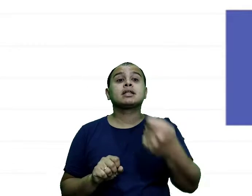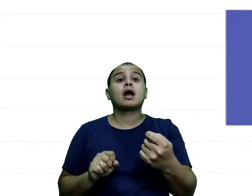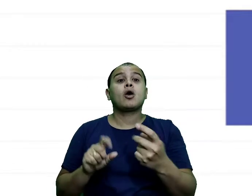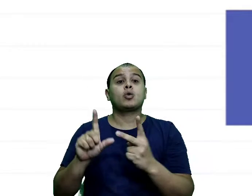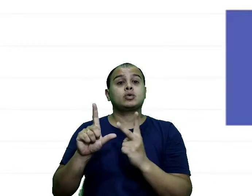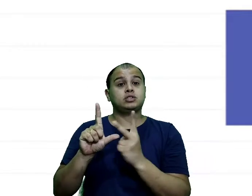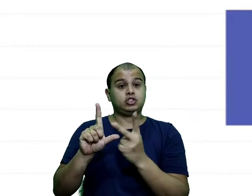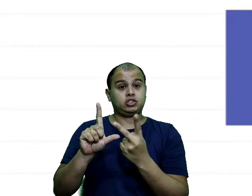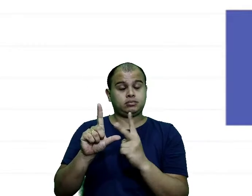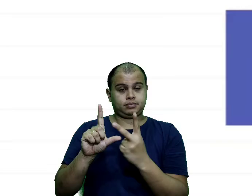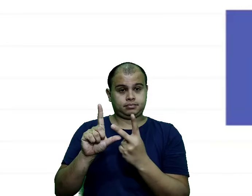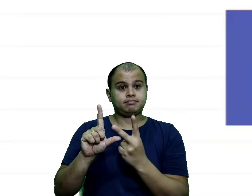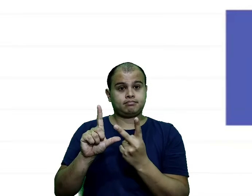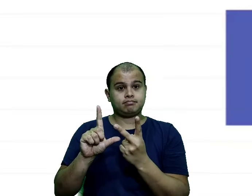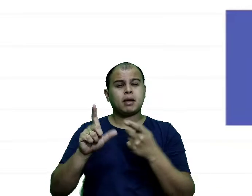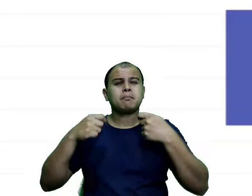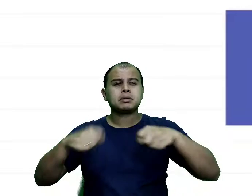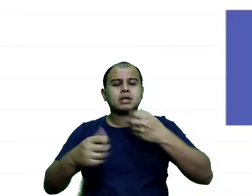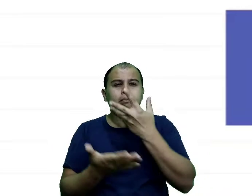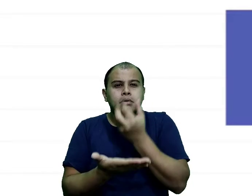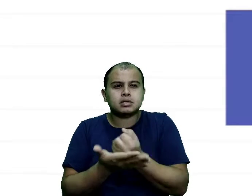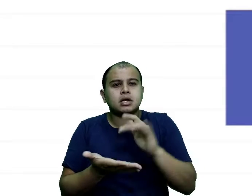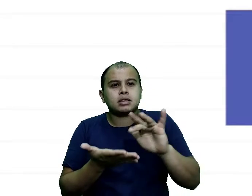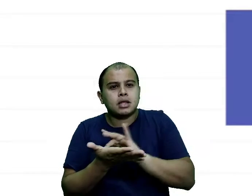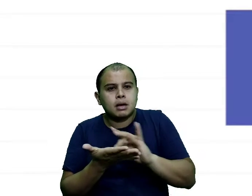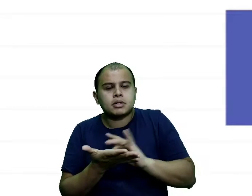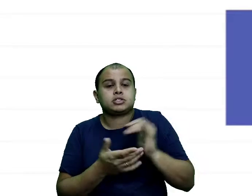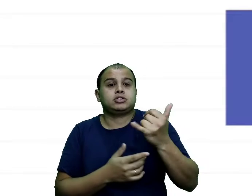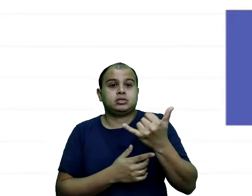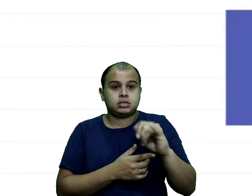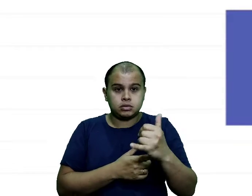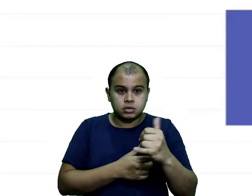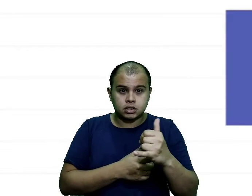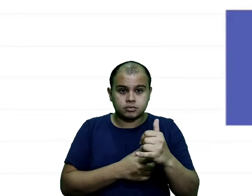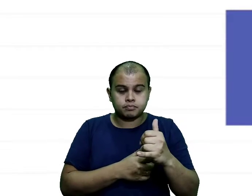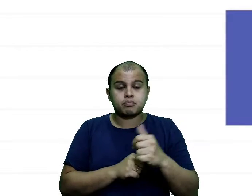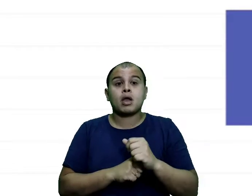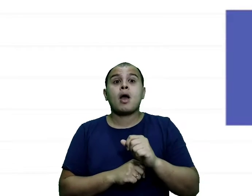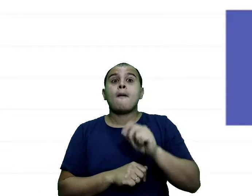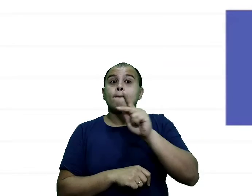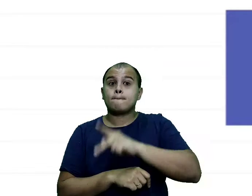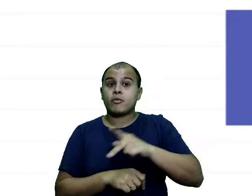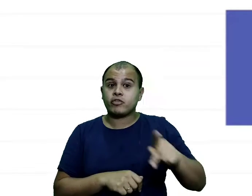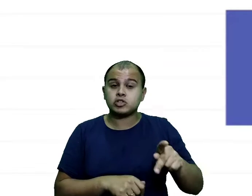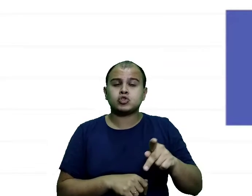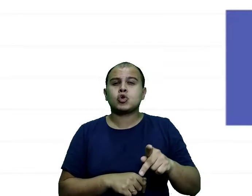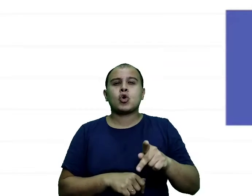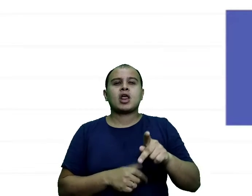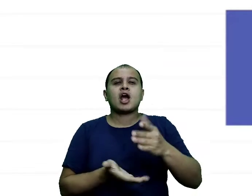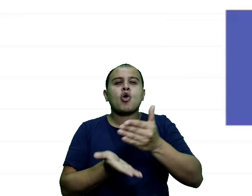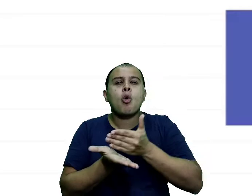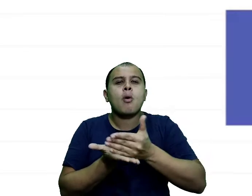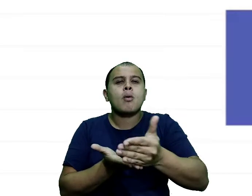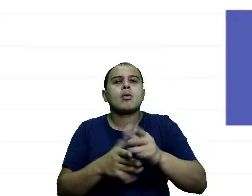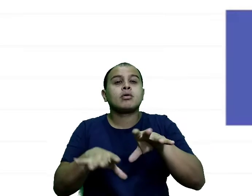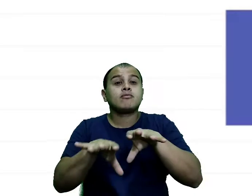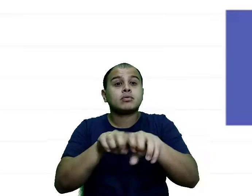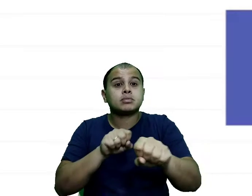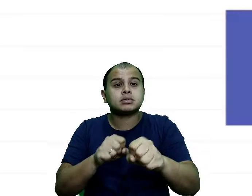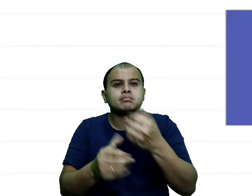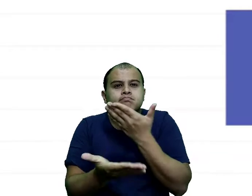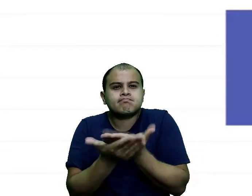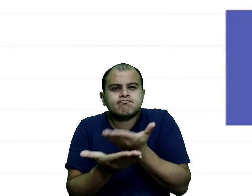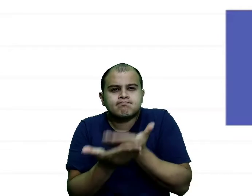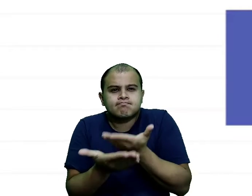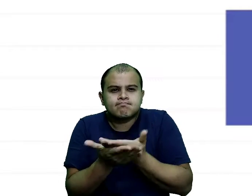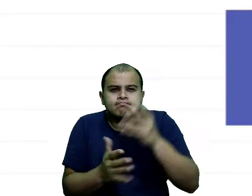no celular ou no tablet para que a gente inicie o uso. As professoras ainda estão fazendo formação. Ela